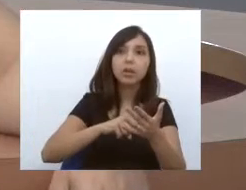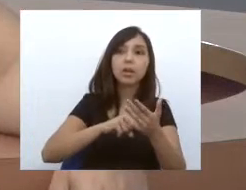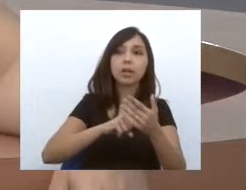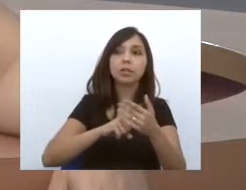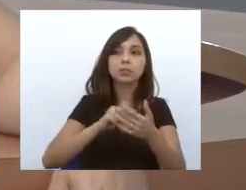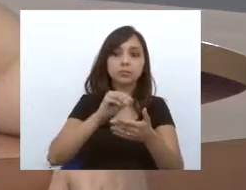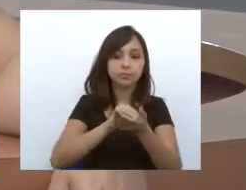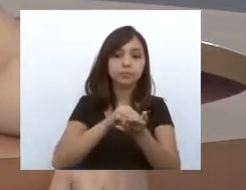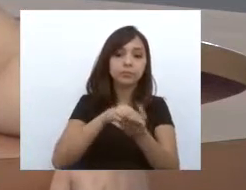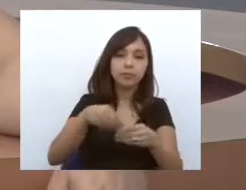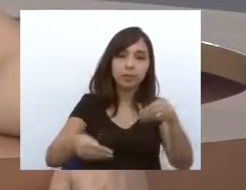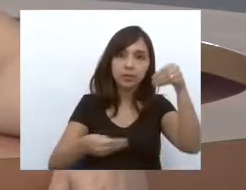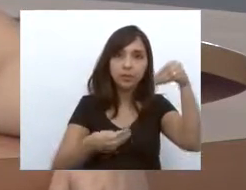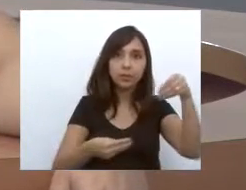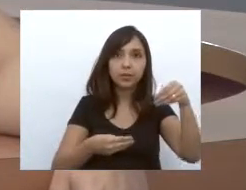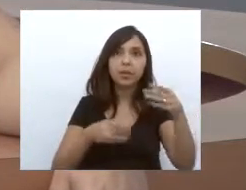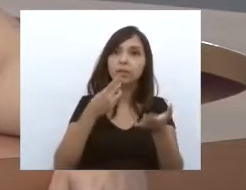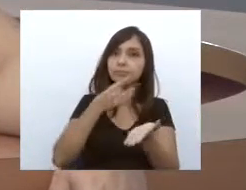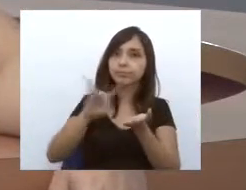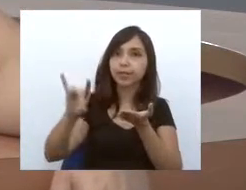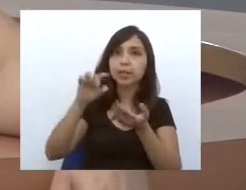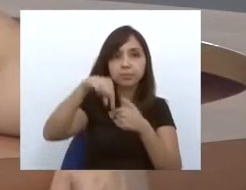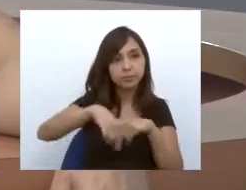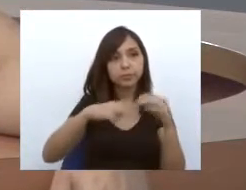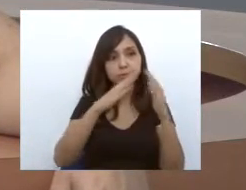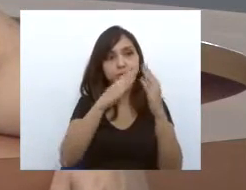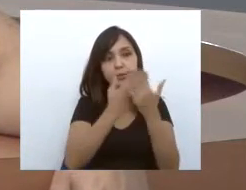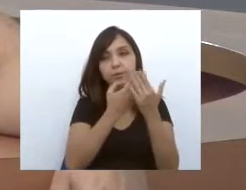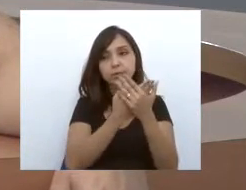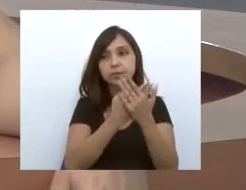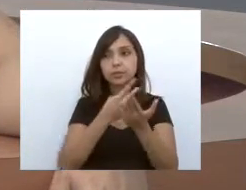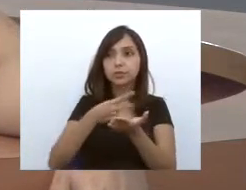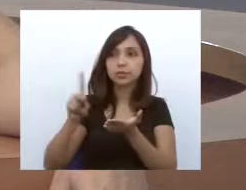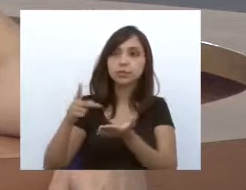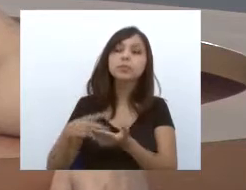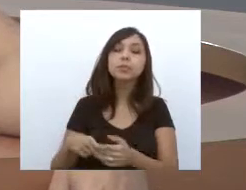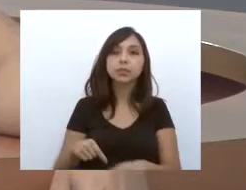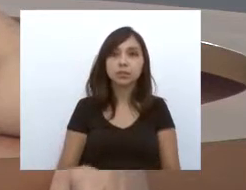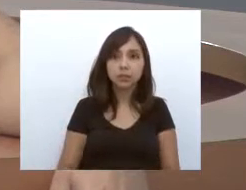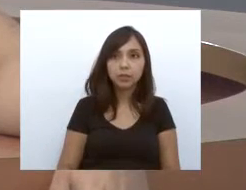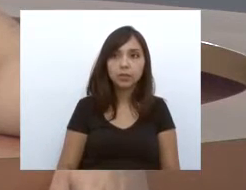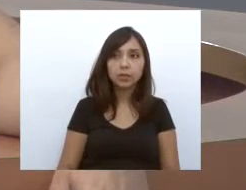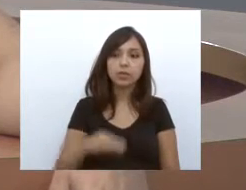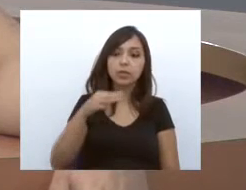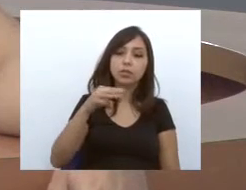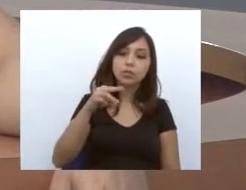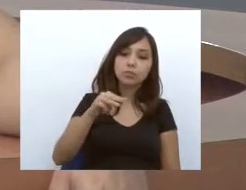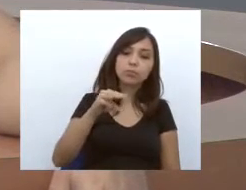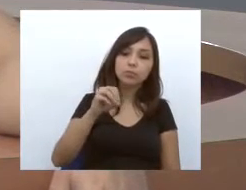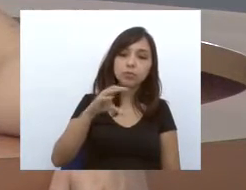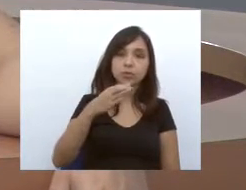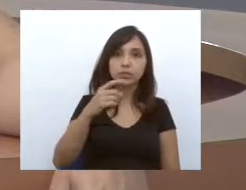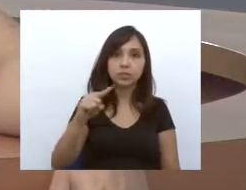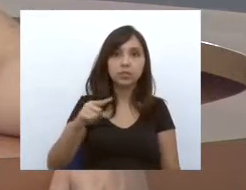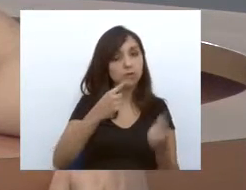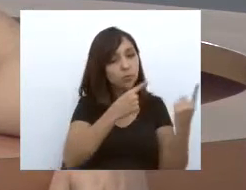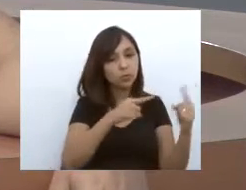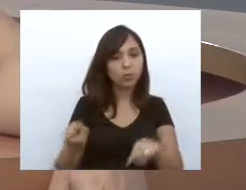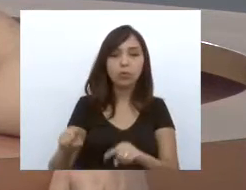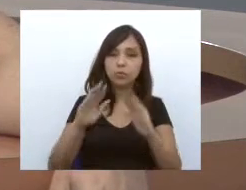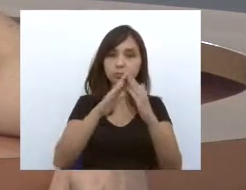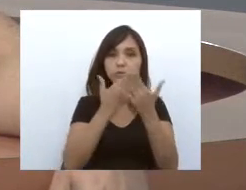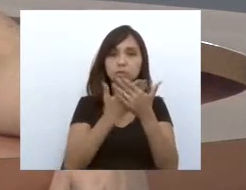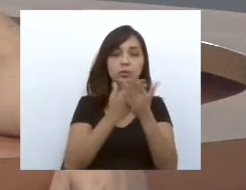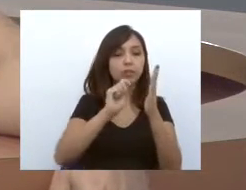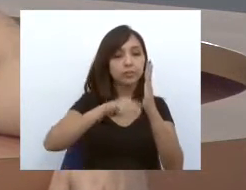um documento de repúdio ao fechamento das escolas. Uma moção de repúdio contra o fechamento de escolas